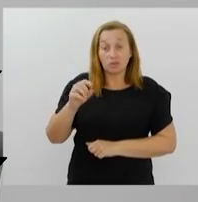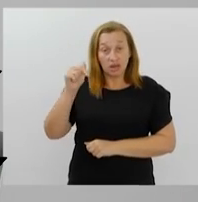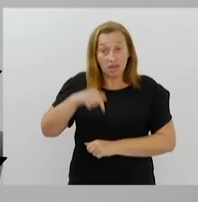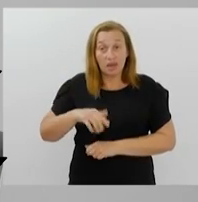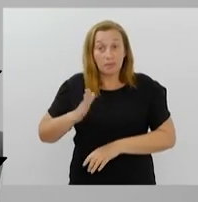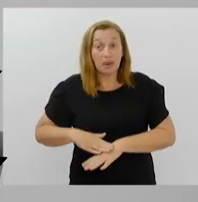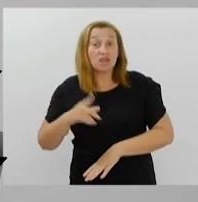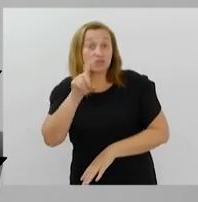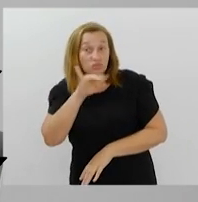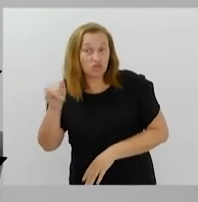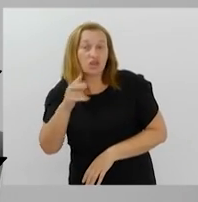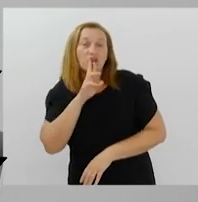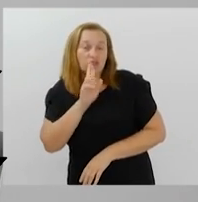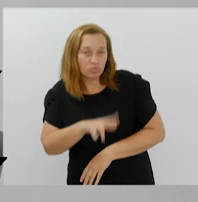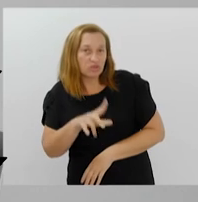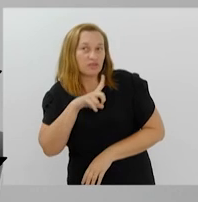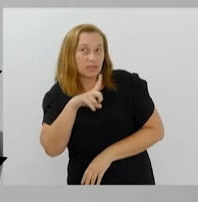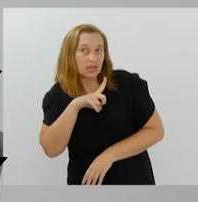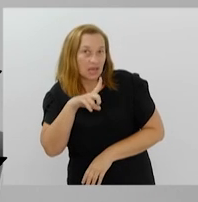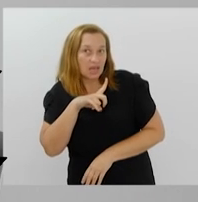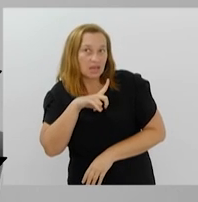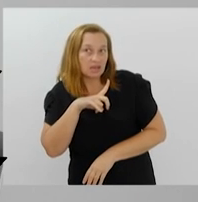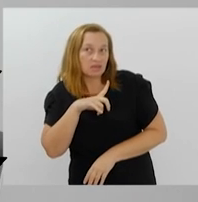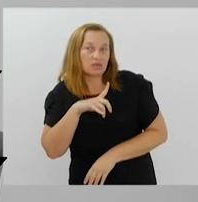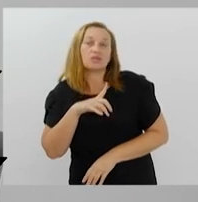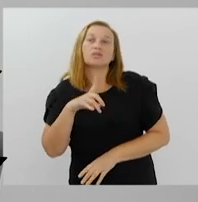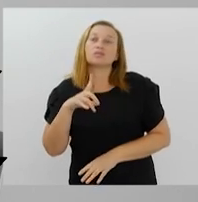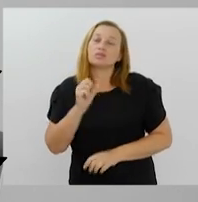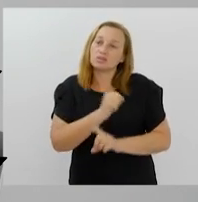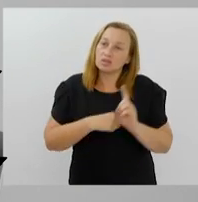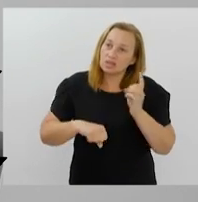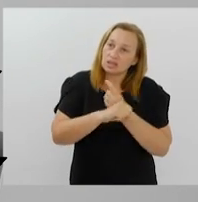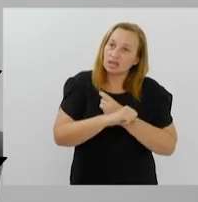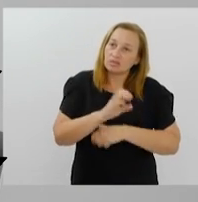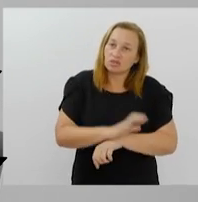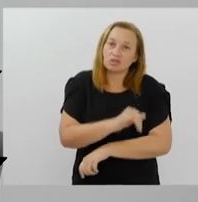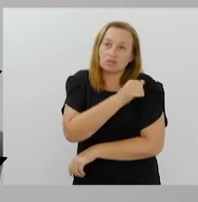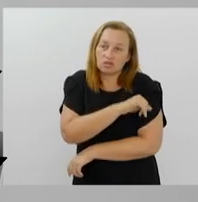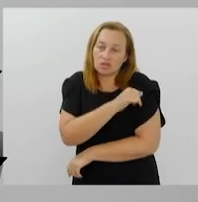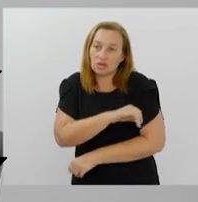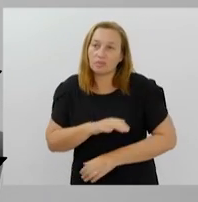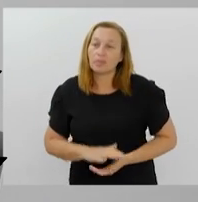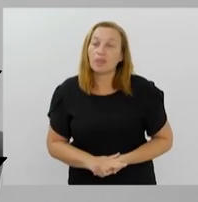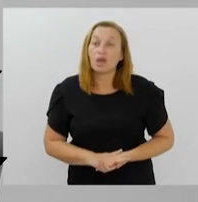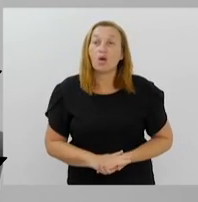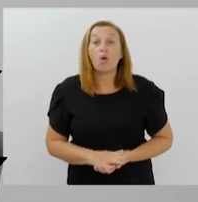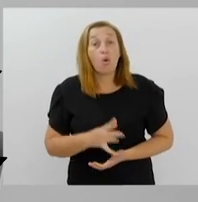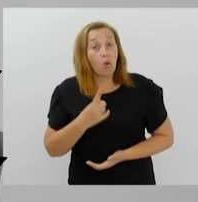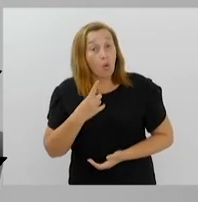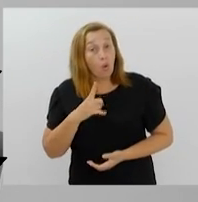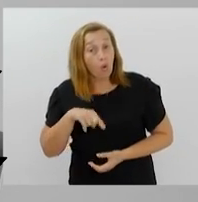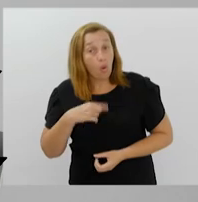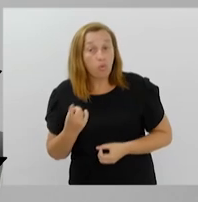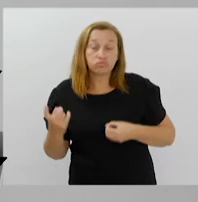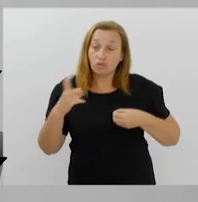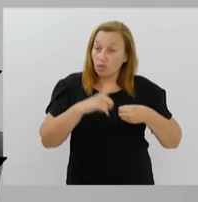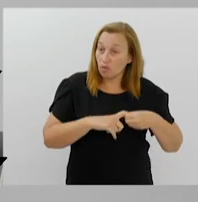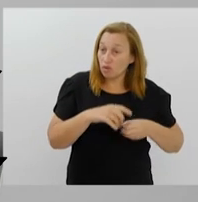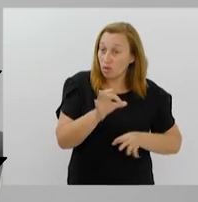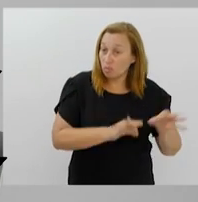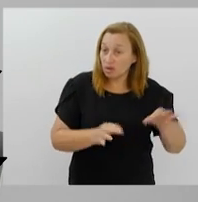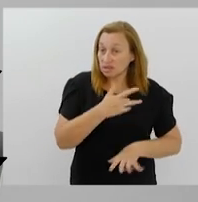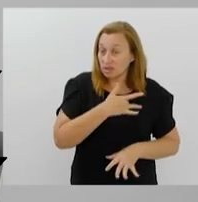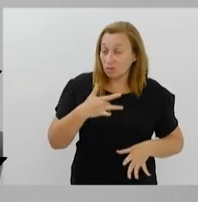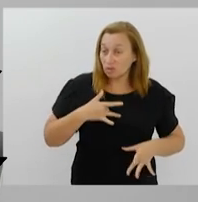vai ter uma resposta e vai dar uma resposta pra sociedade no Rio de Janeiro que seja ou devolver o plano de saúde para essas